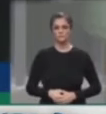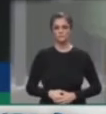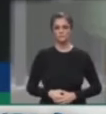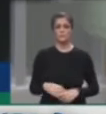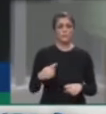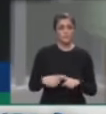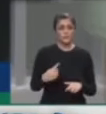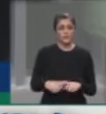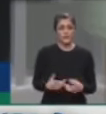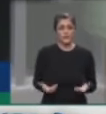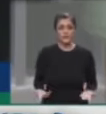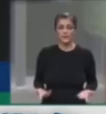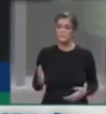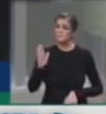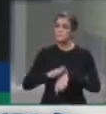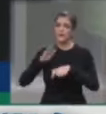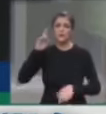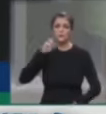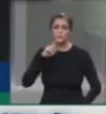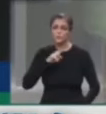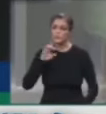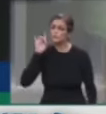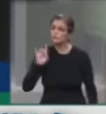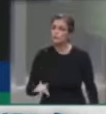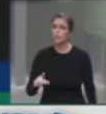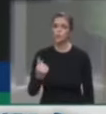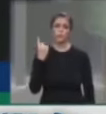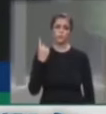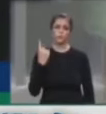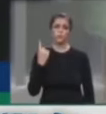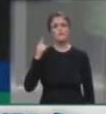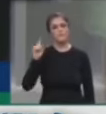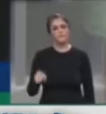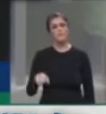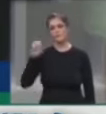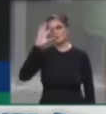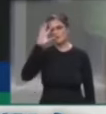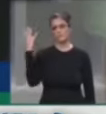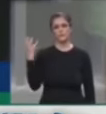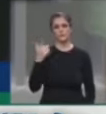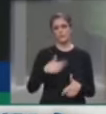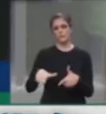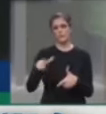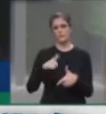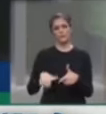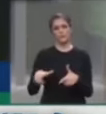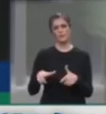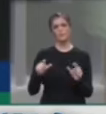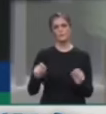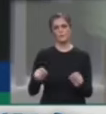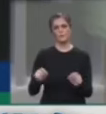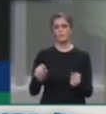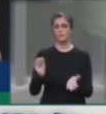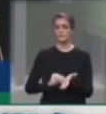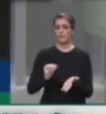existe nada mais urgente nesse país do que resolver o problema da falta